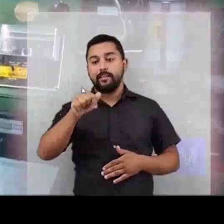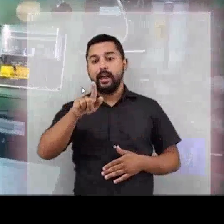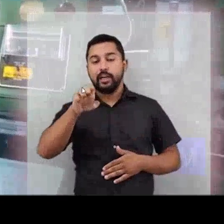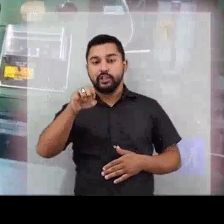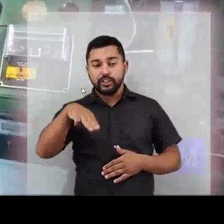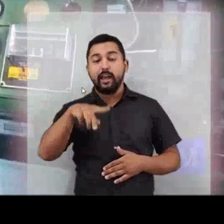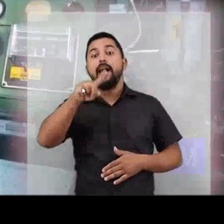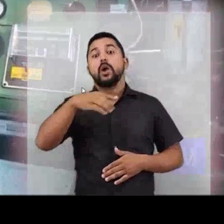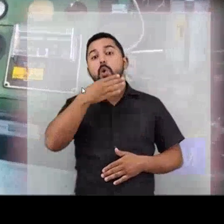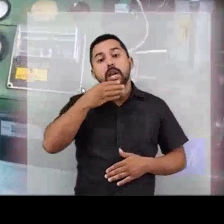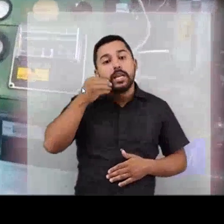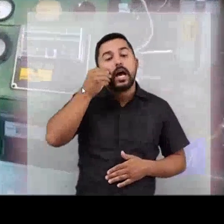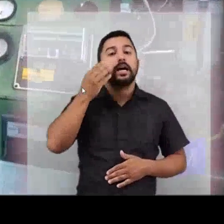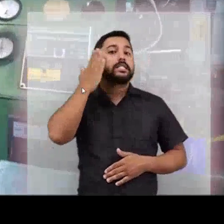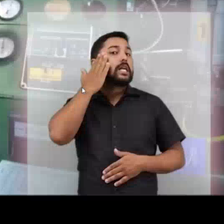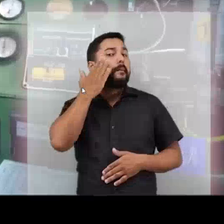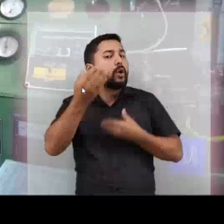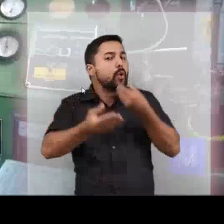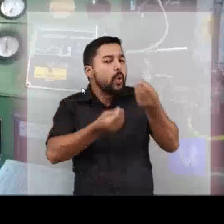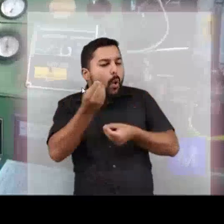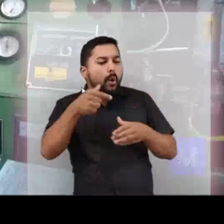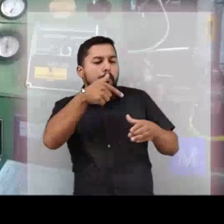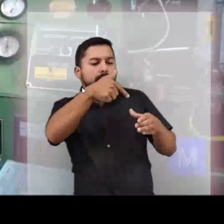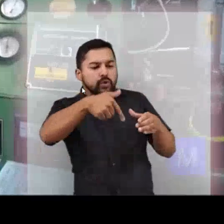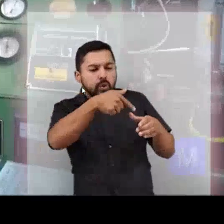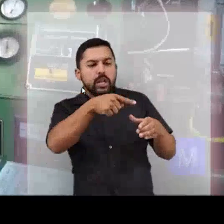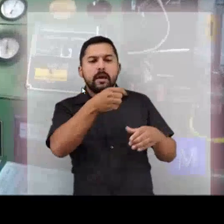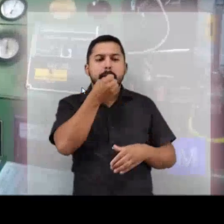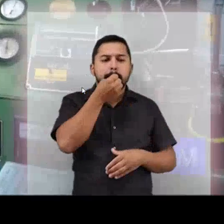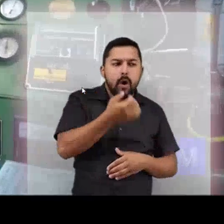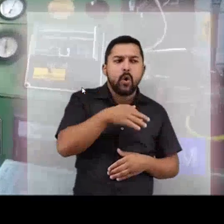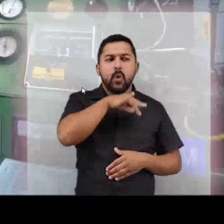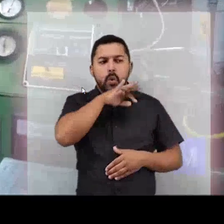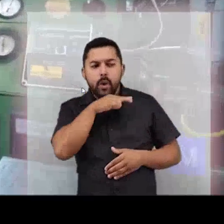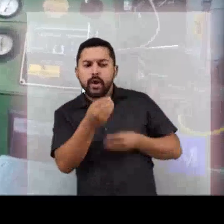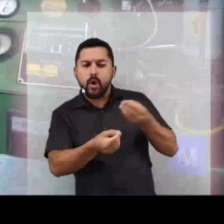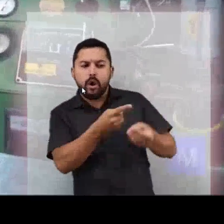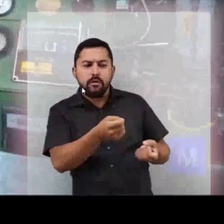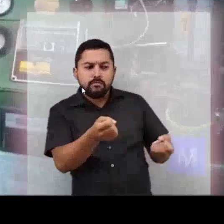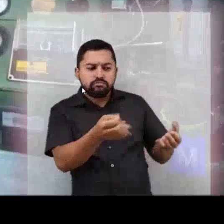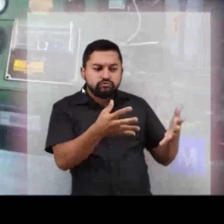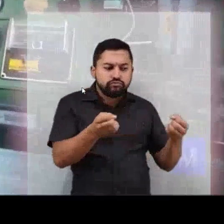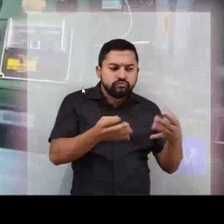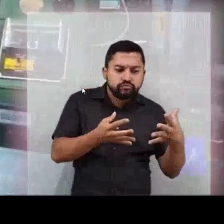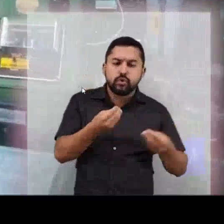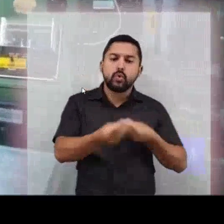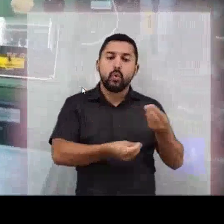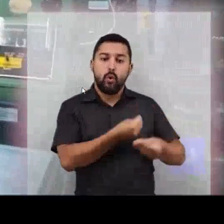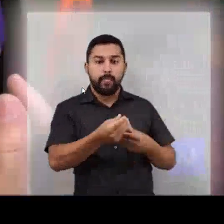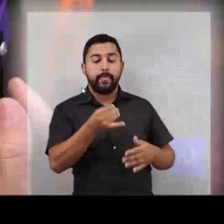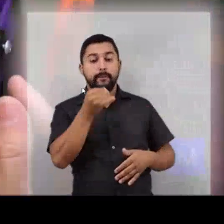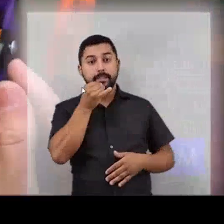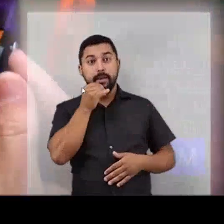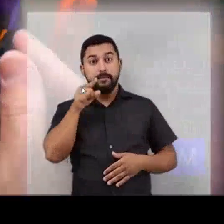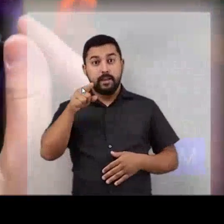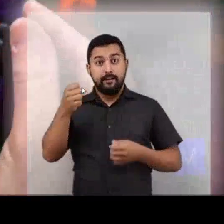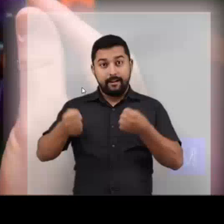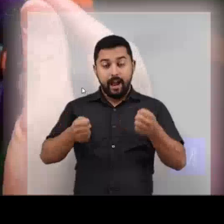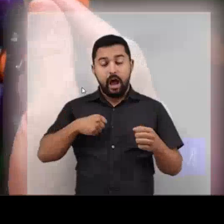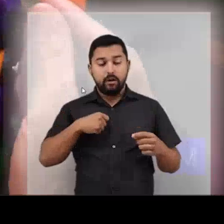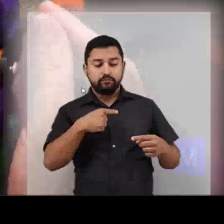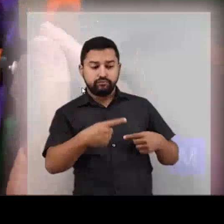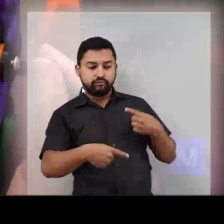gasolina, que é uma medida da qualidade do combustível que diz pra gente o quanto ele consegue resistir a explosões indesejadas. O que acontece